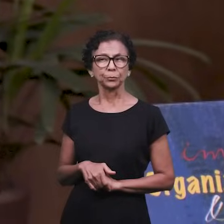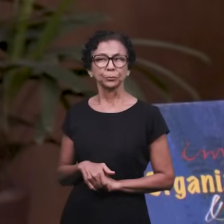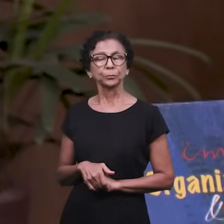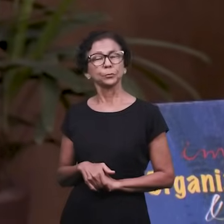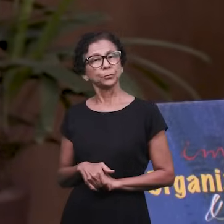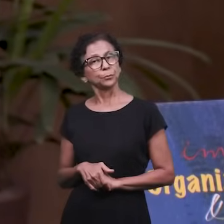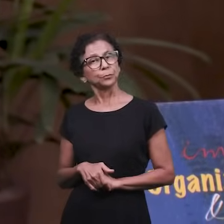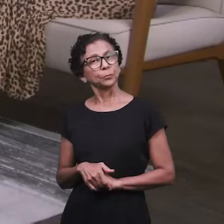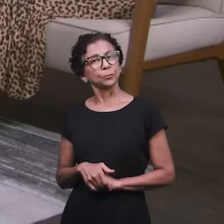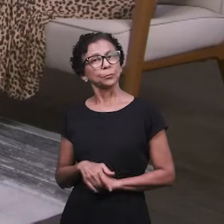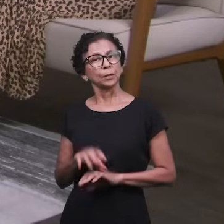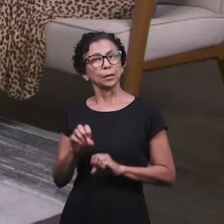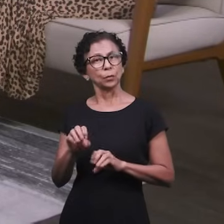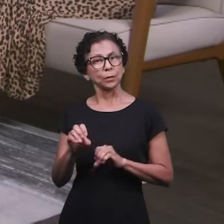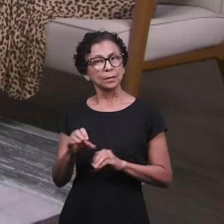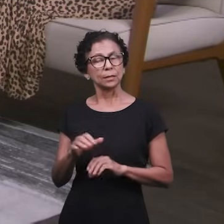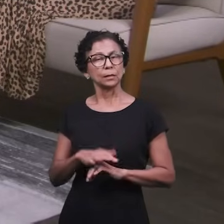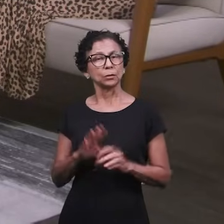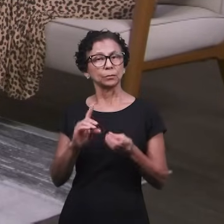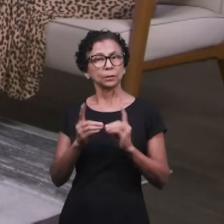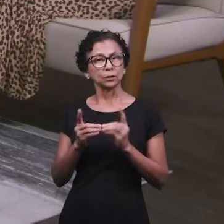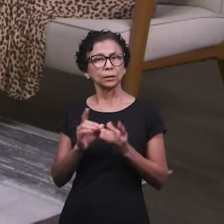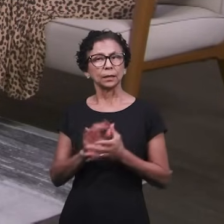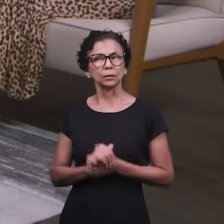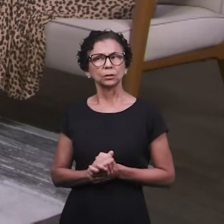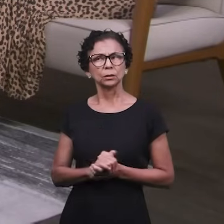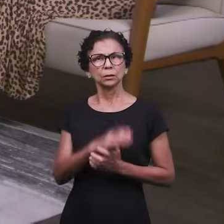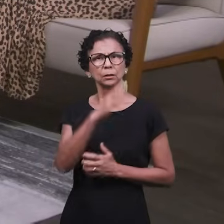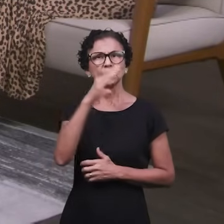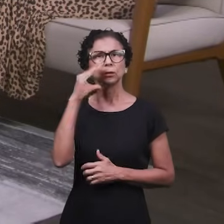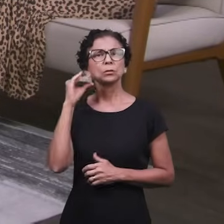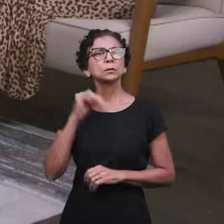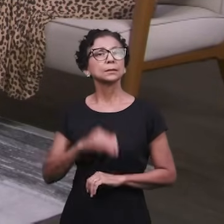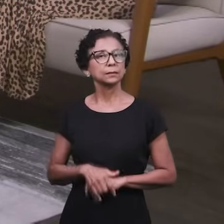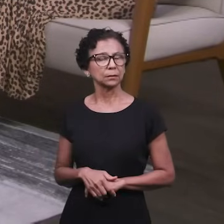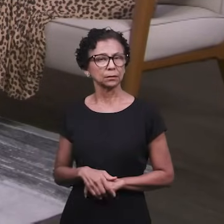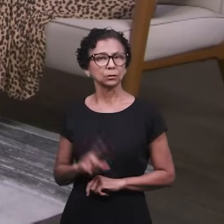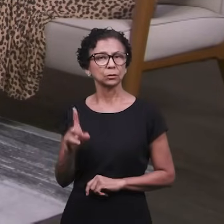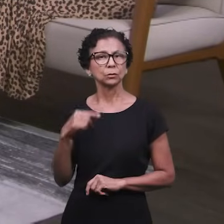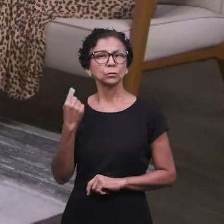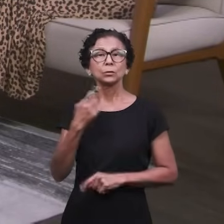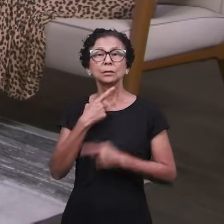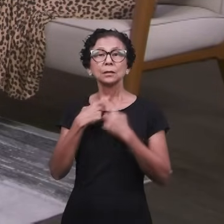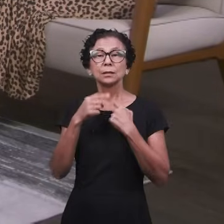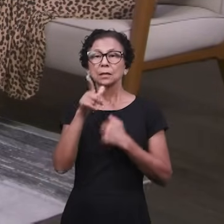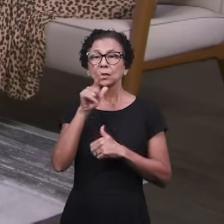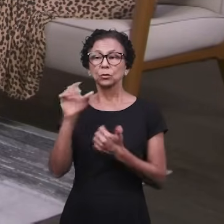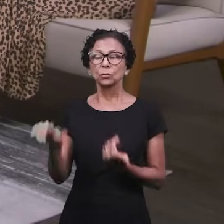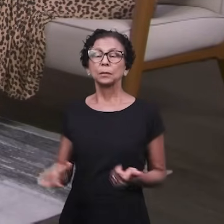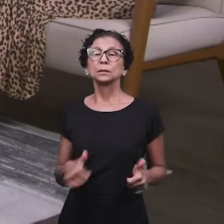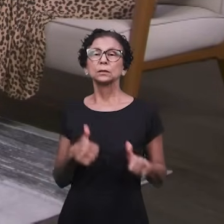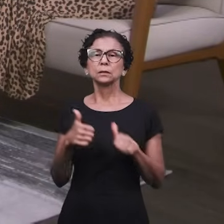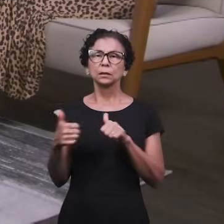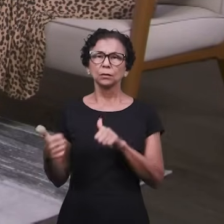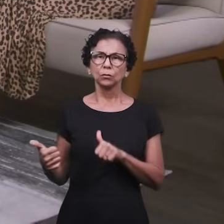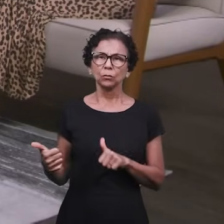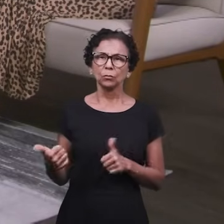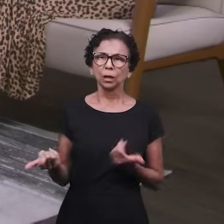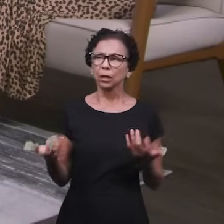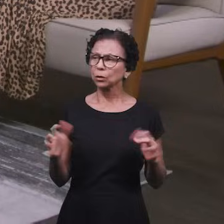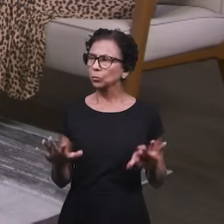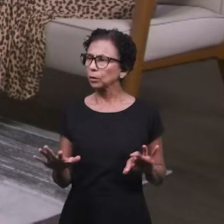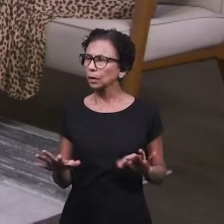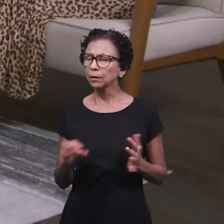adolescente, todos estão posicionados para o batismo? Todos estão desejosos para o batismo? Quando não estão, o que faltou? Porque está